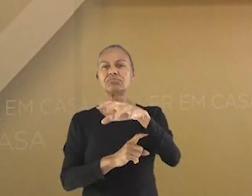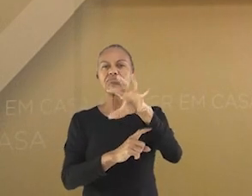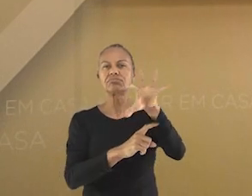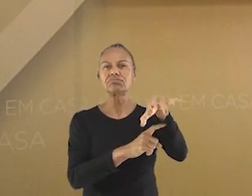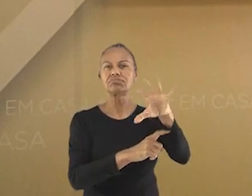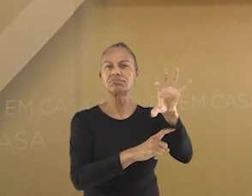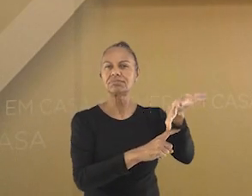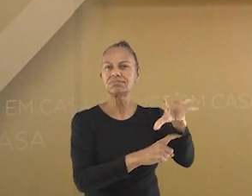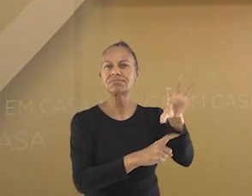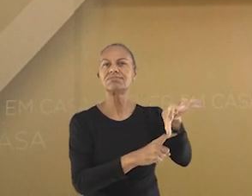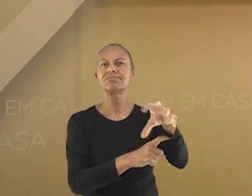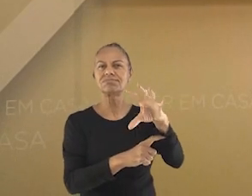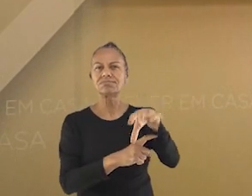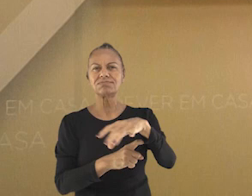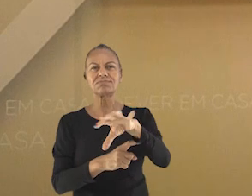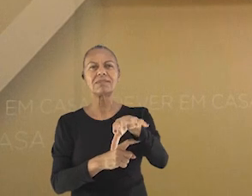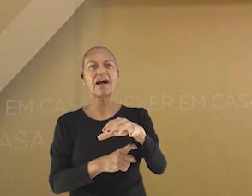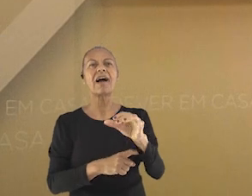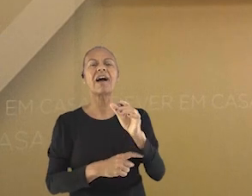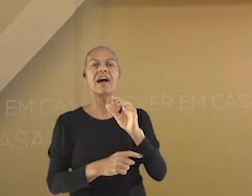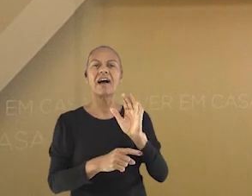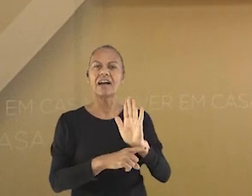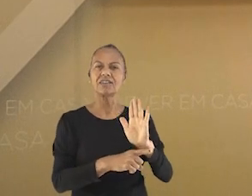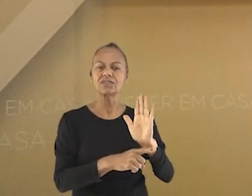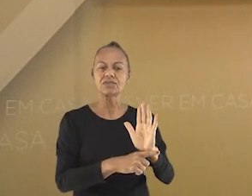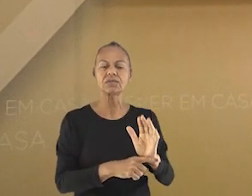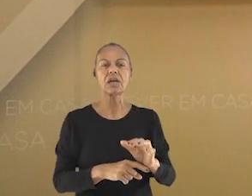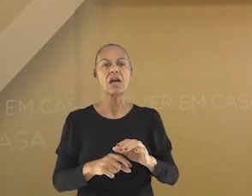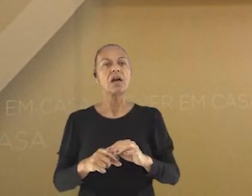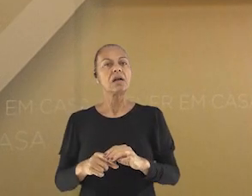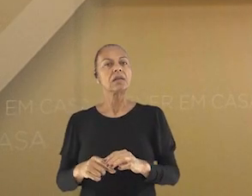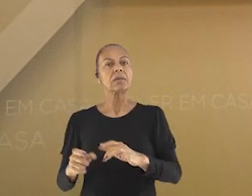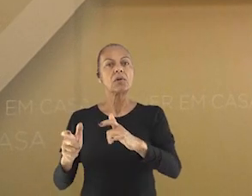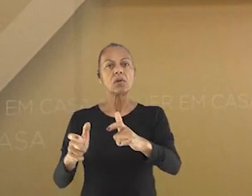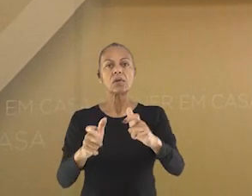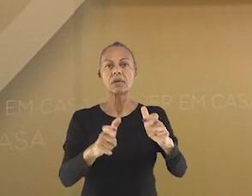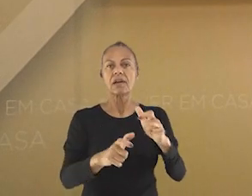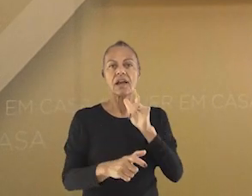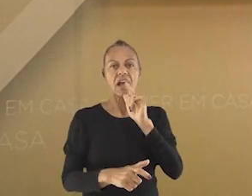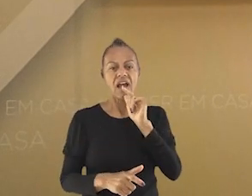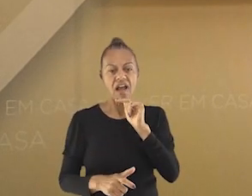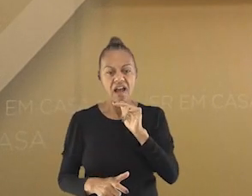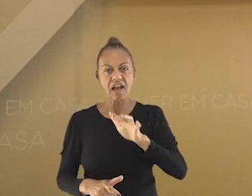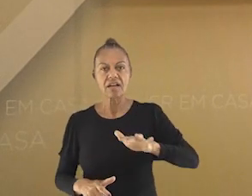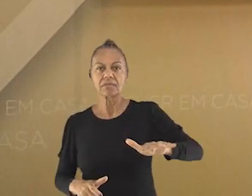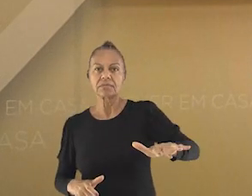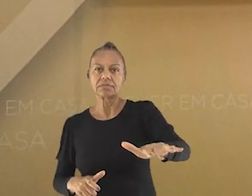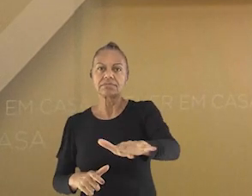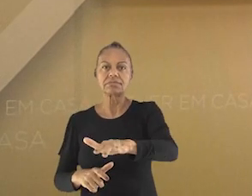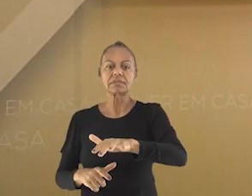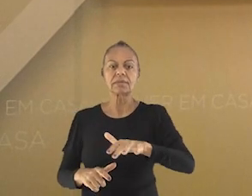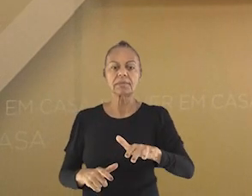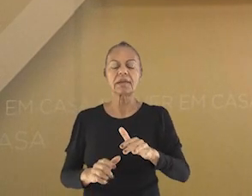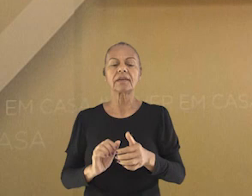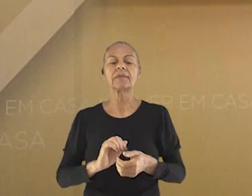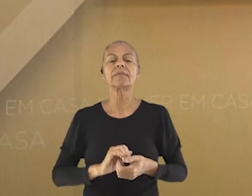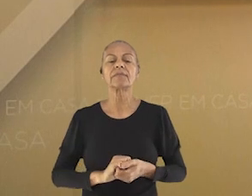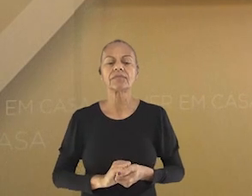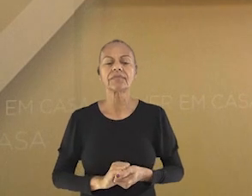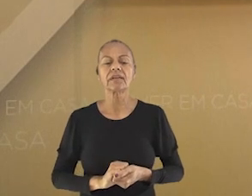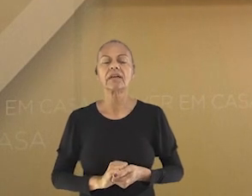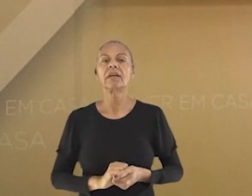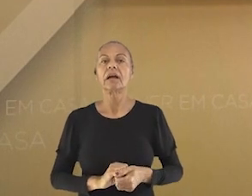podendo diferenciar locais que precisam de mais recursos hídricos. Outra aplicação que os drones podem ter